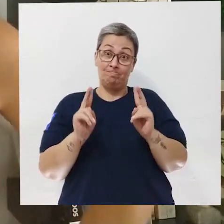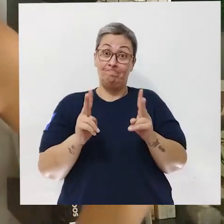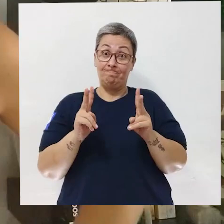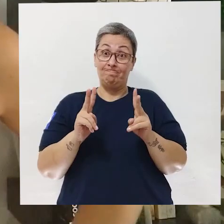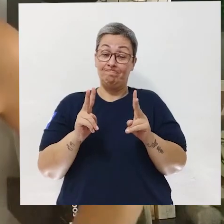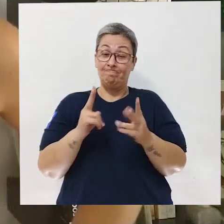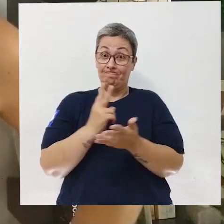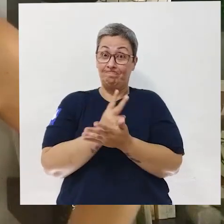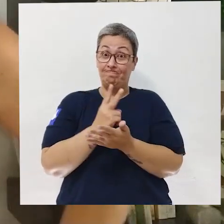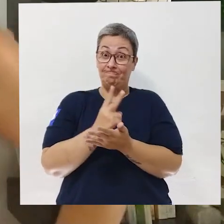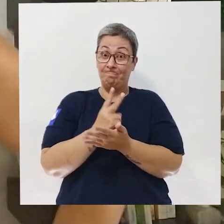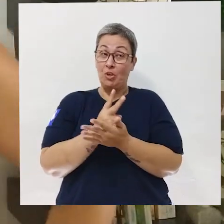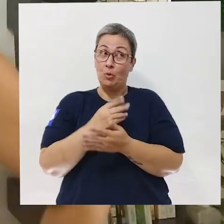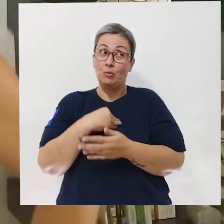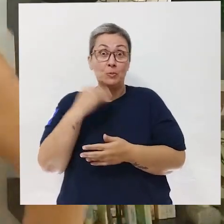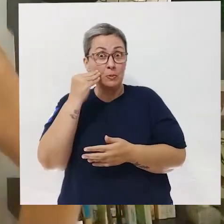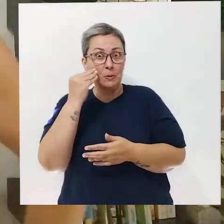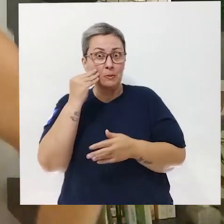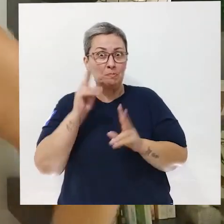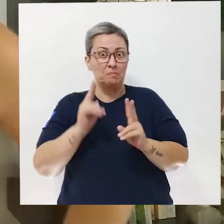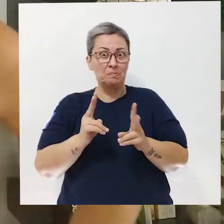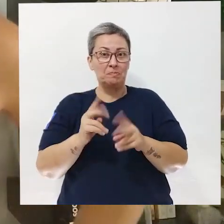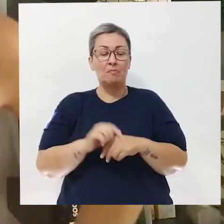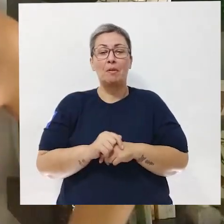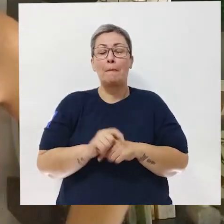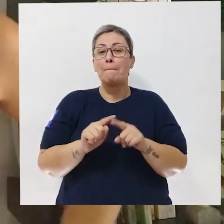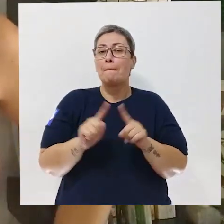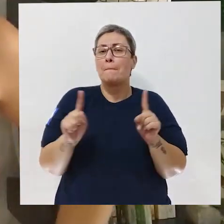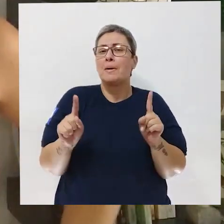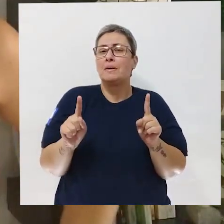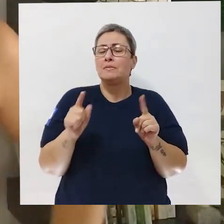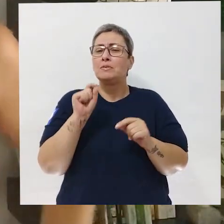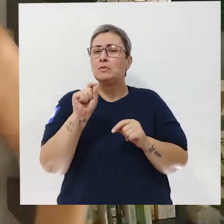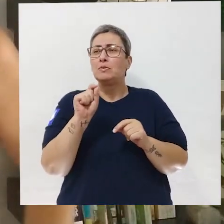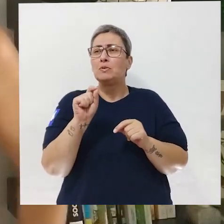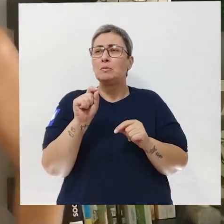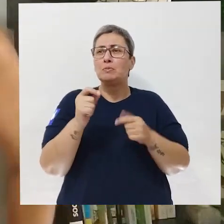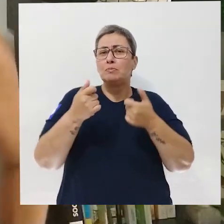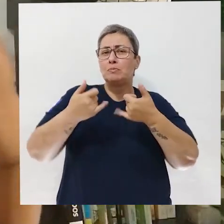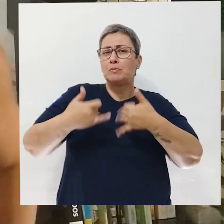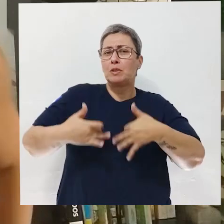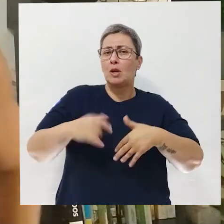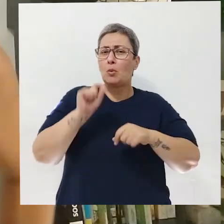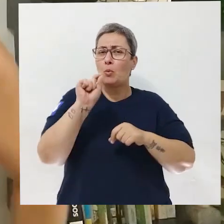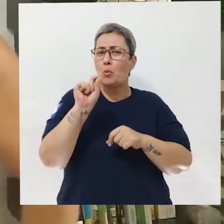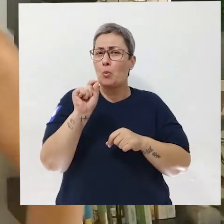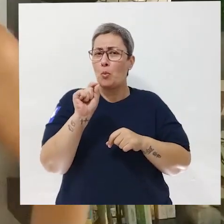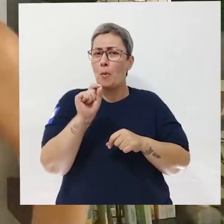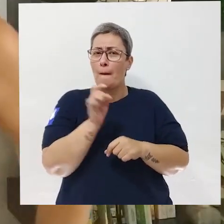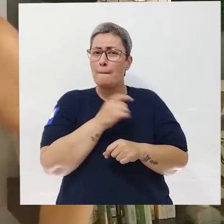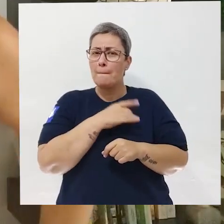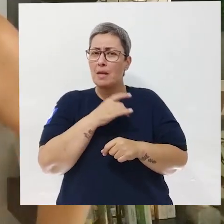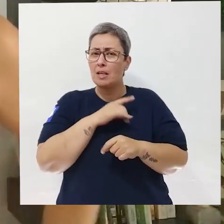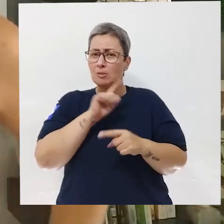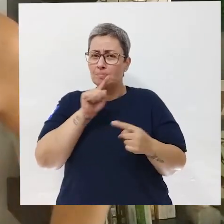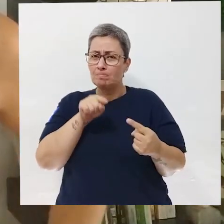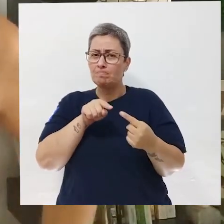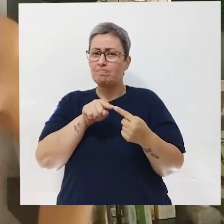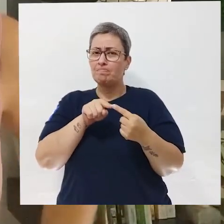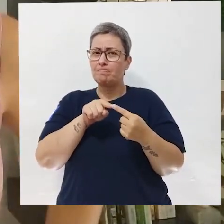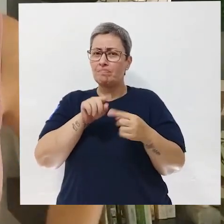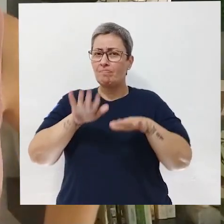eu não deixo de tentar não. Mas então vamos falar de um medo específico que por muitas